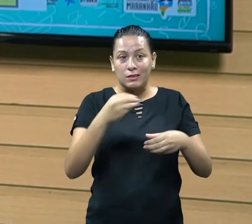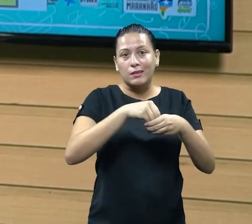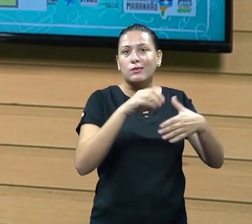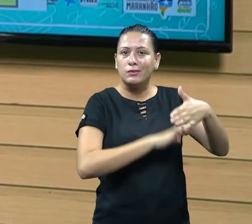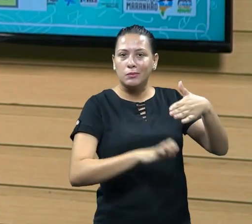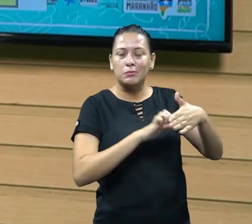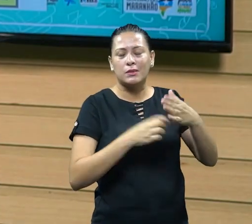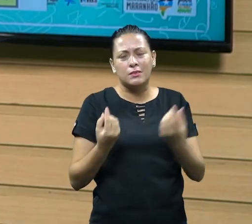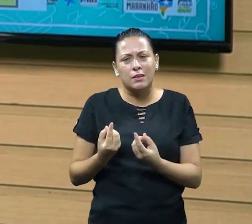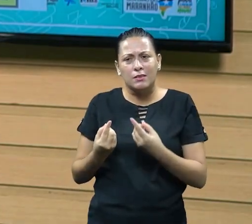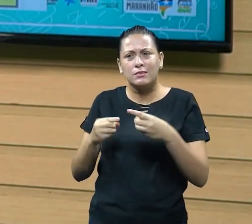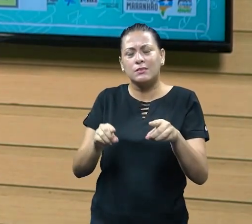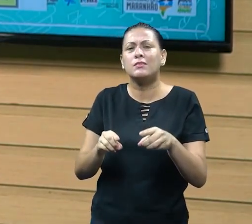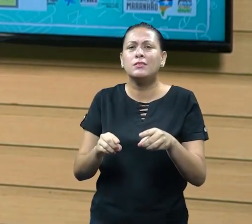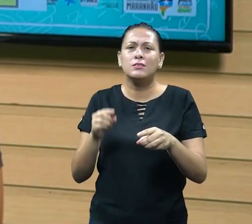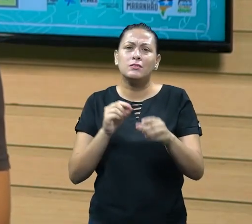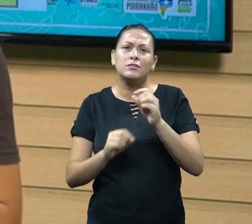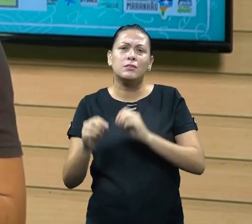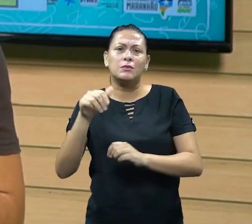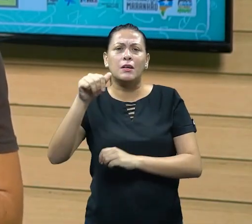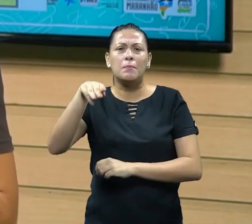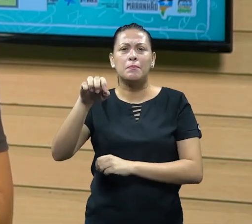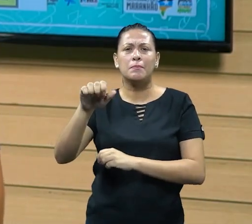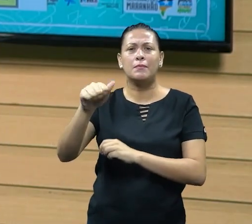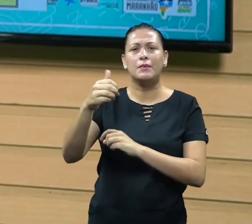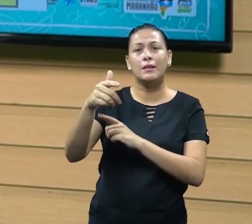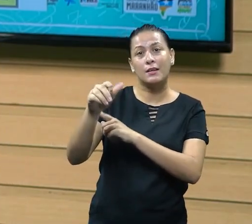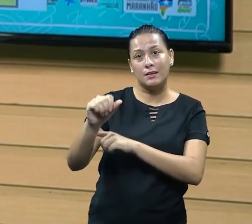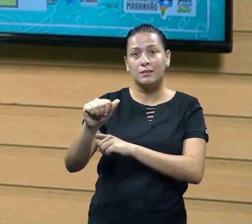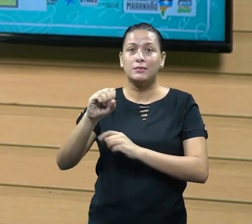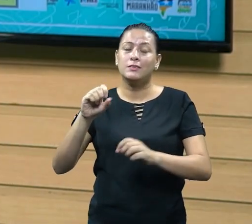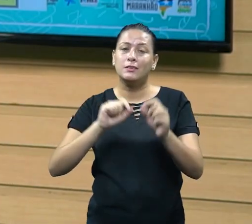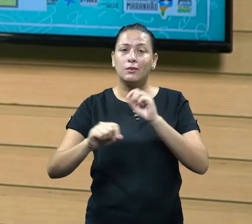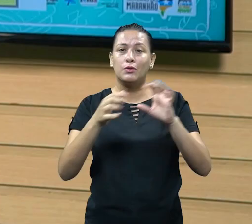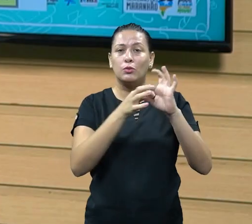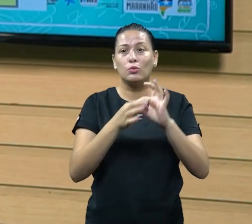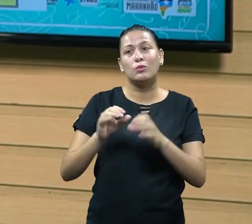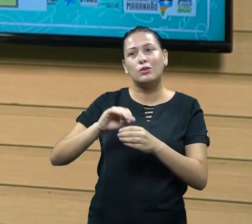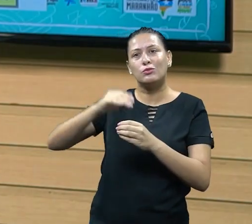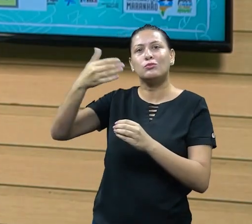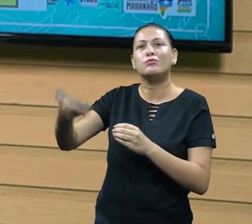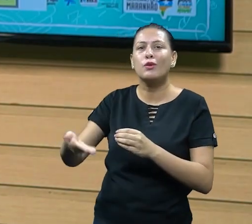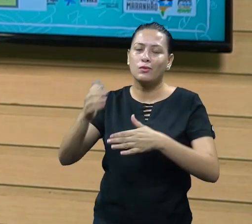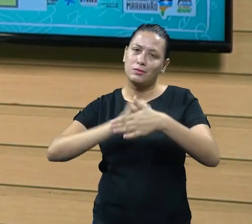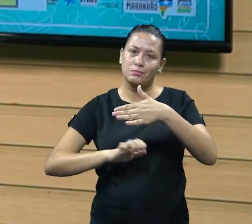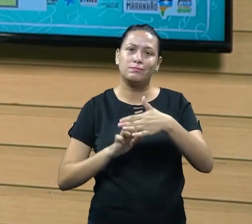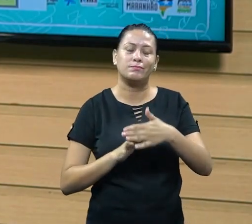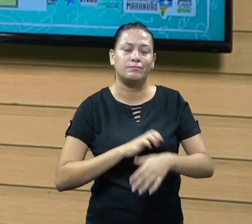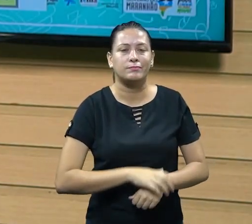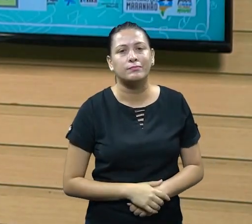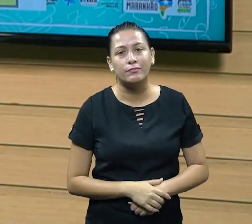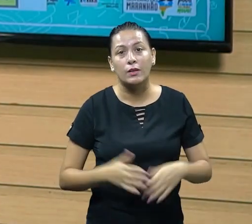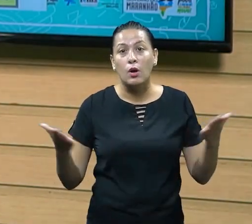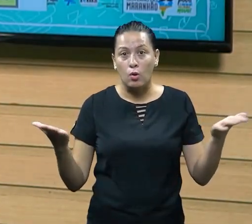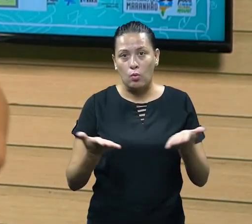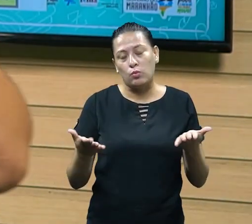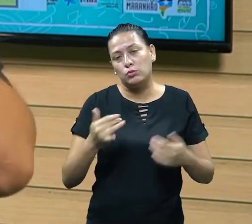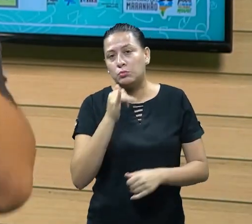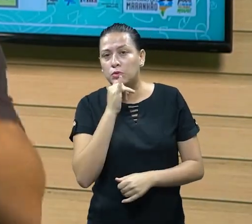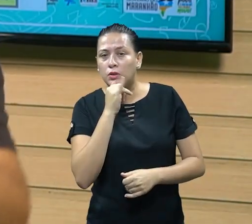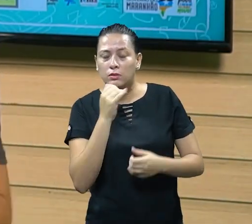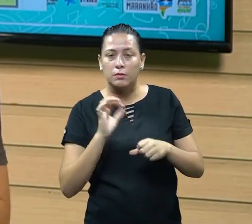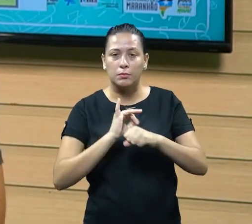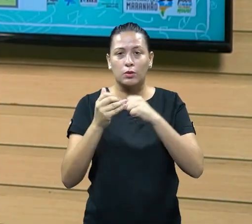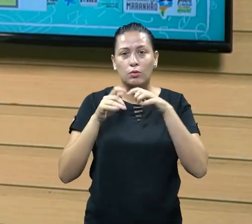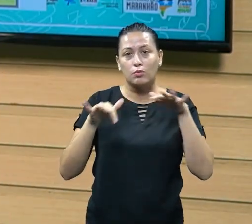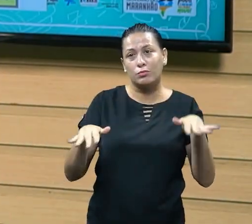ameaça, né, que as empresas tiveram que se atentar para isso, analisar o ambiente externo. Mas também com a crise do Covid se gerou oportunidades, né, por exemplo, a questão do uso